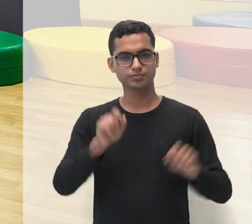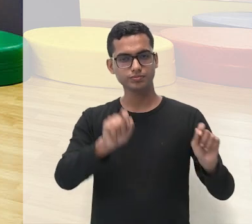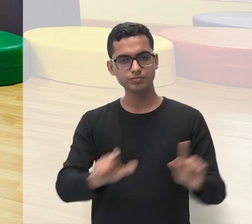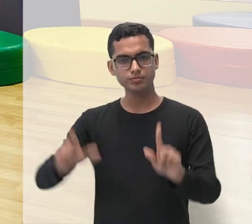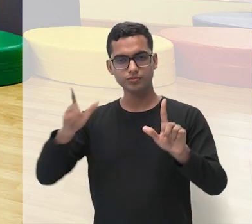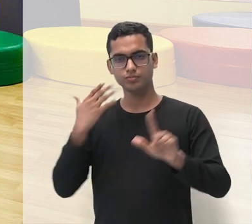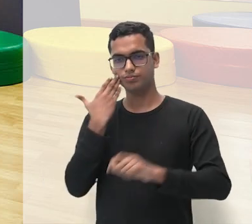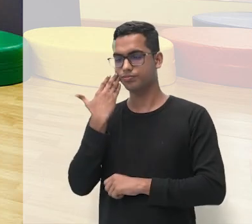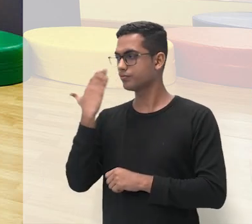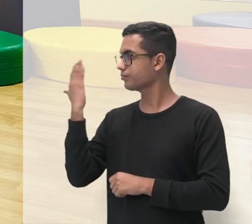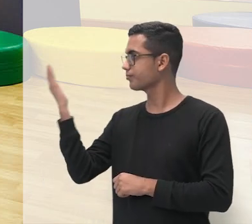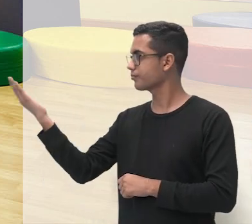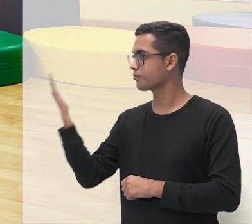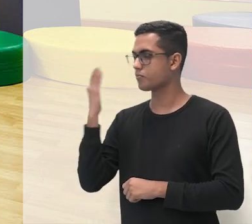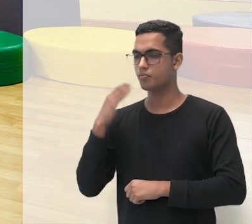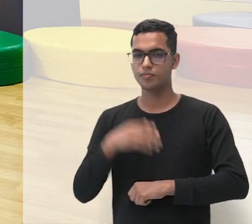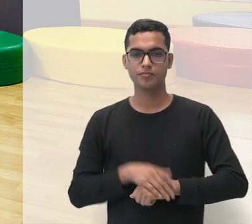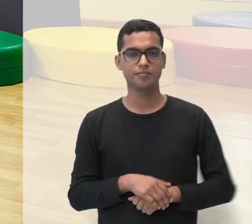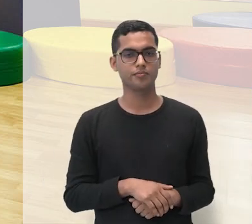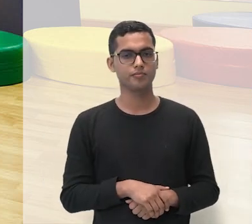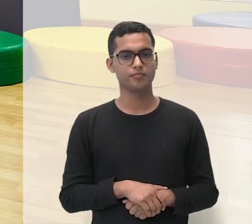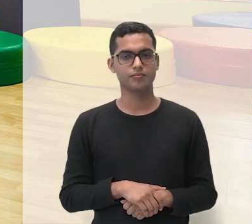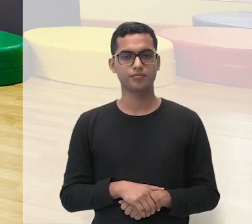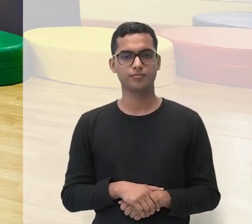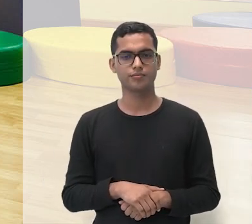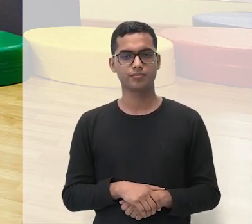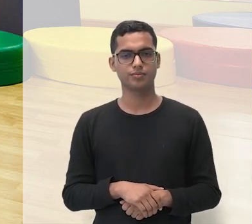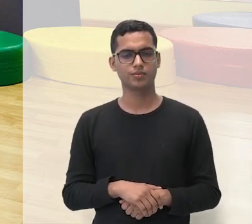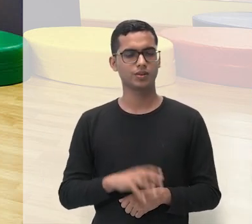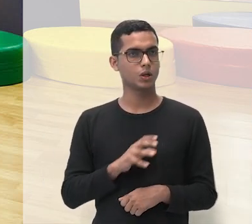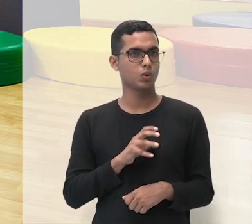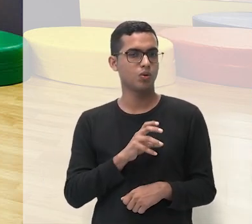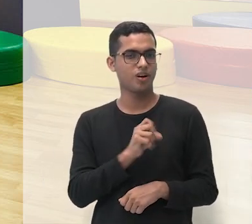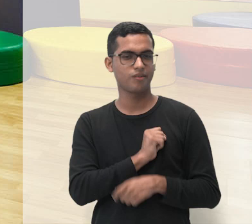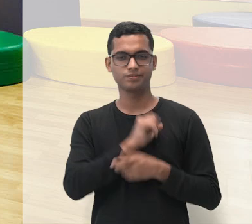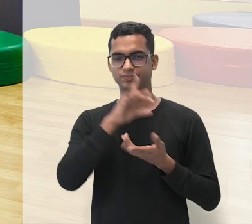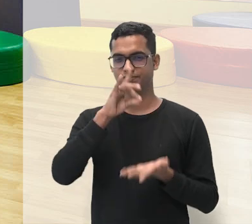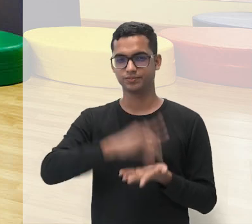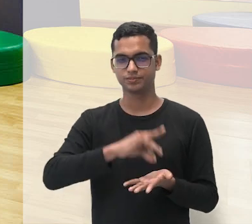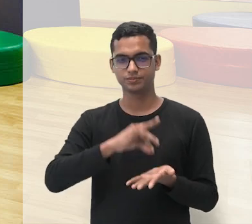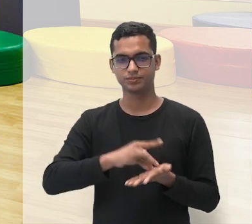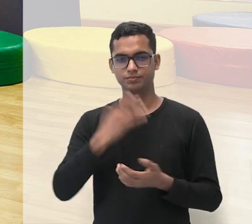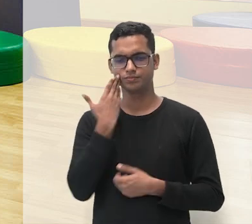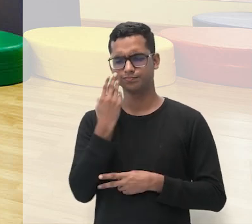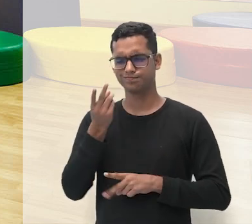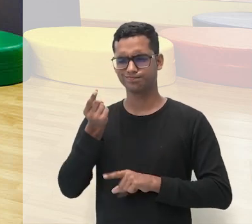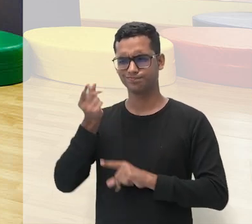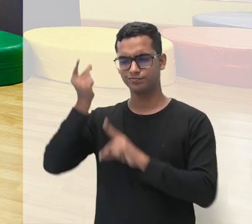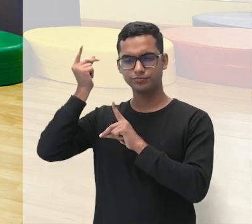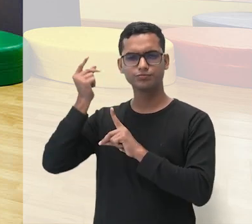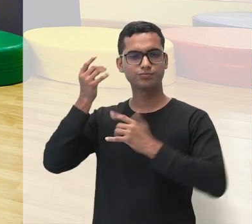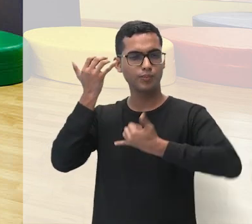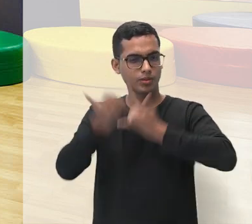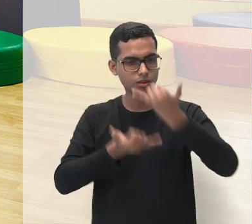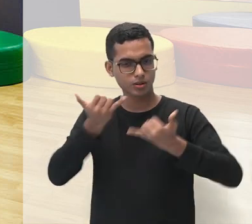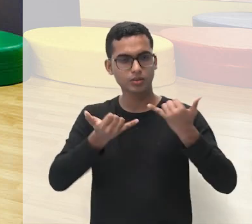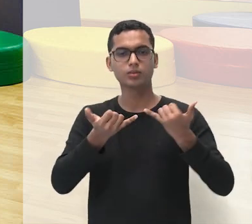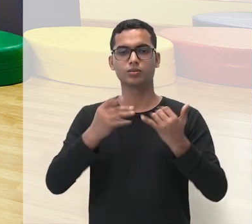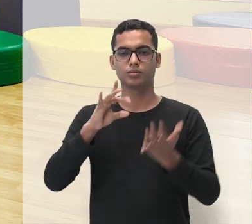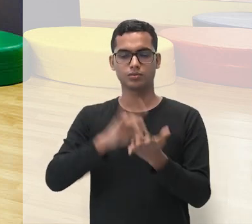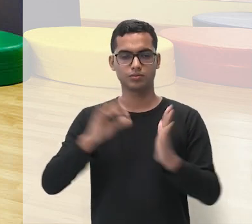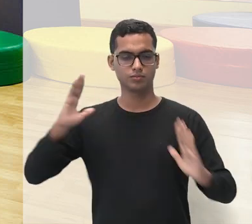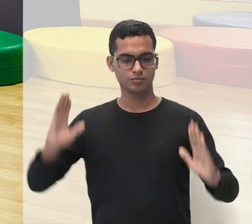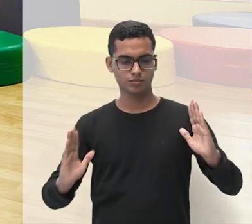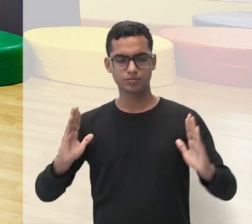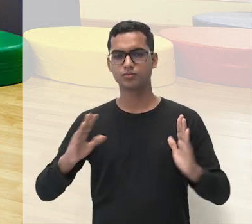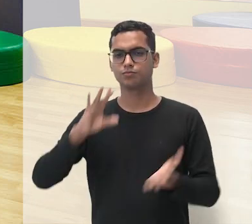Prosseguindo, vamos lá. Esse aí é o meu preferido. Gostava muito de brincar lá na minha